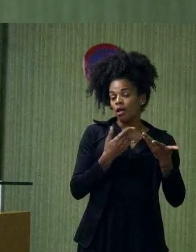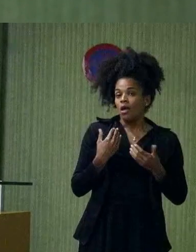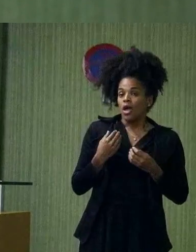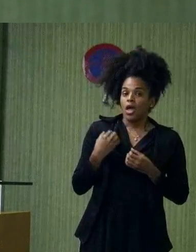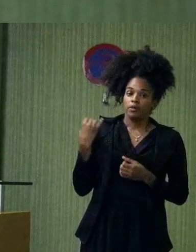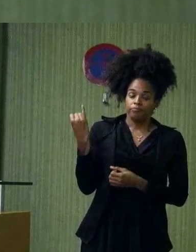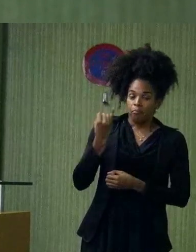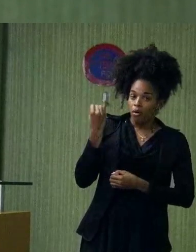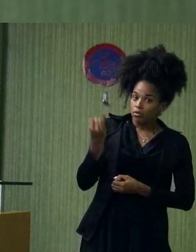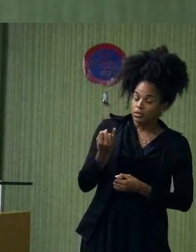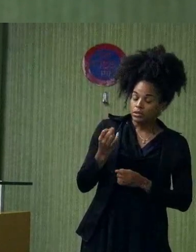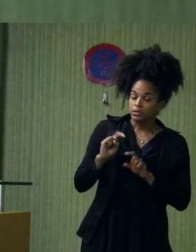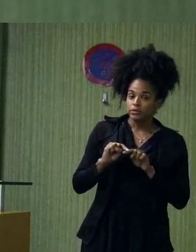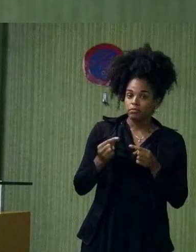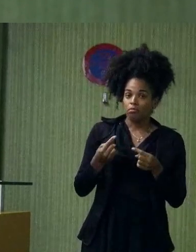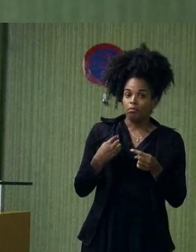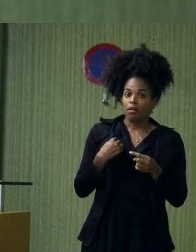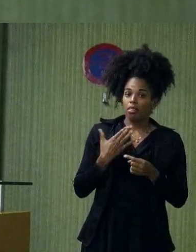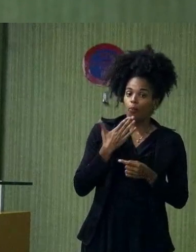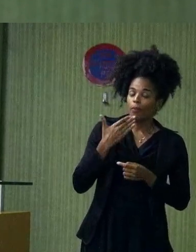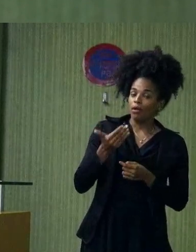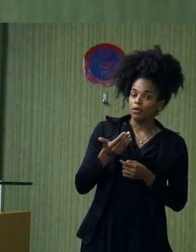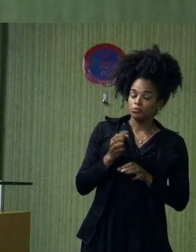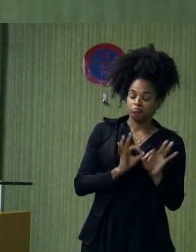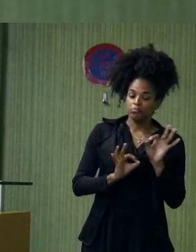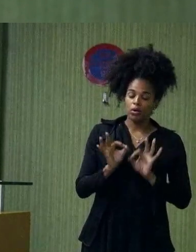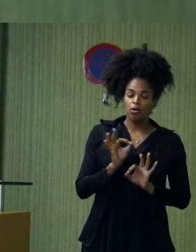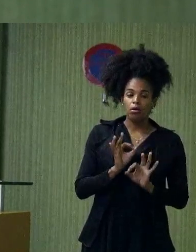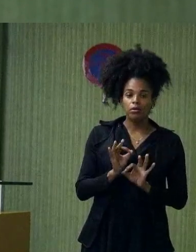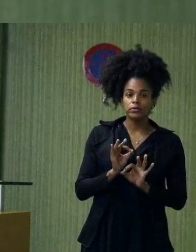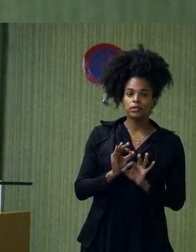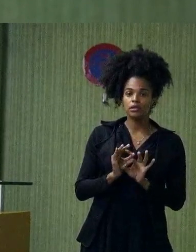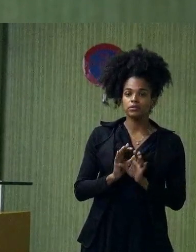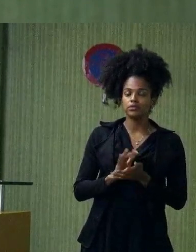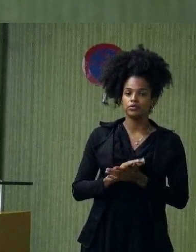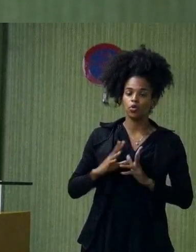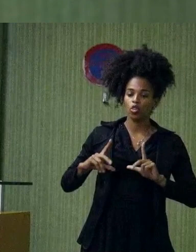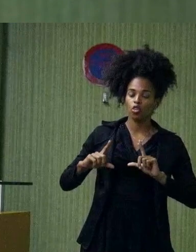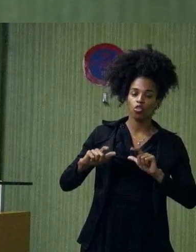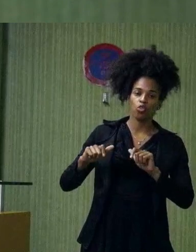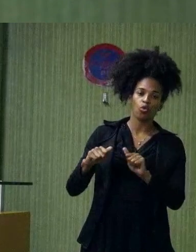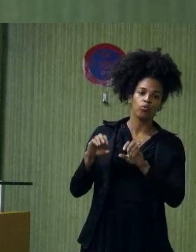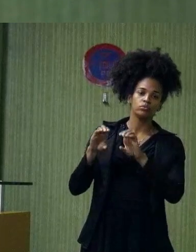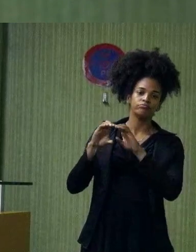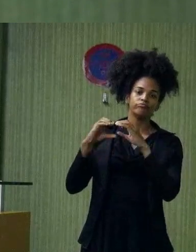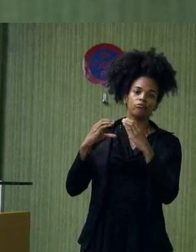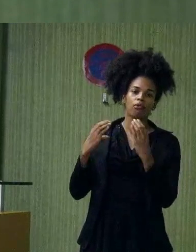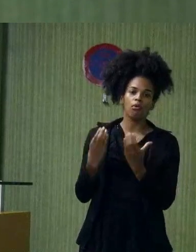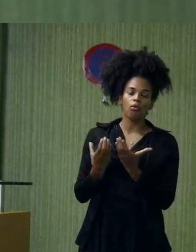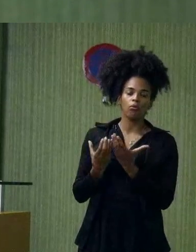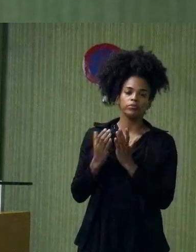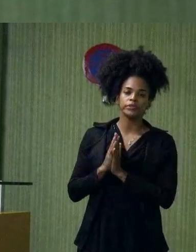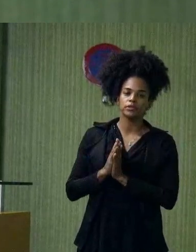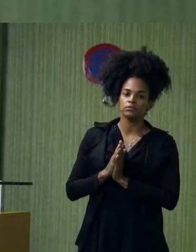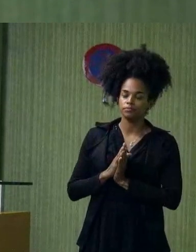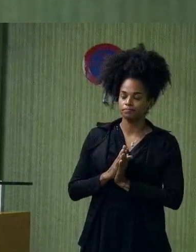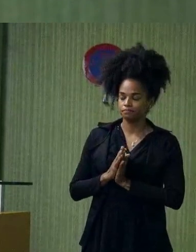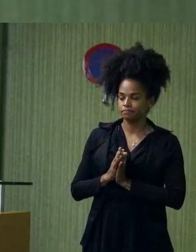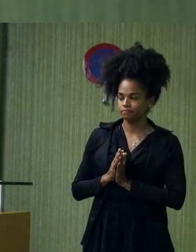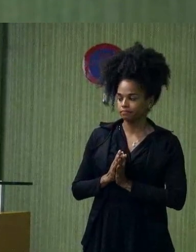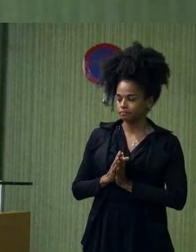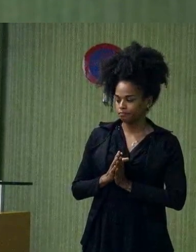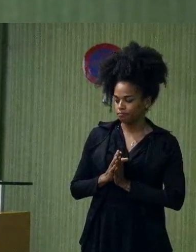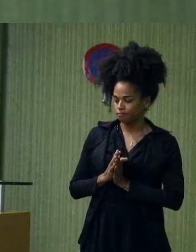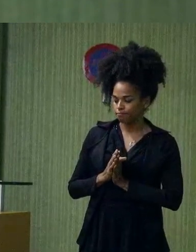eles estão dando jeito Escola São Jorge também como todas são comunidade como vocês estão vendo como Comunidade Nossa Senhora do Carmo você